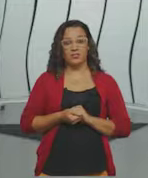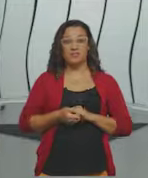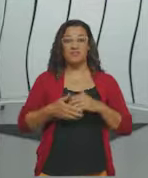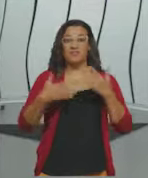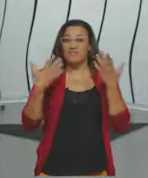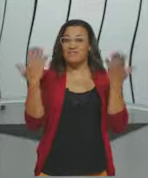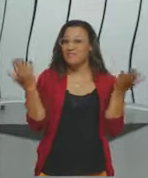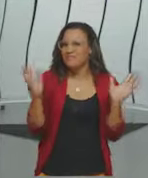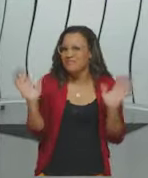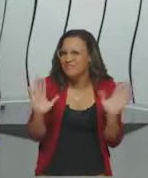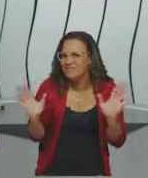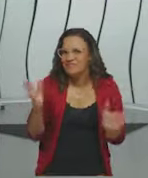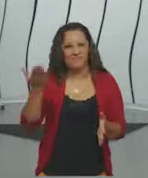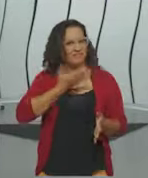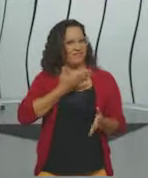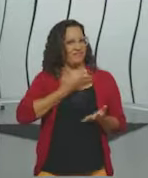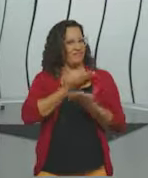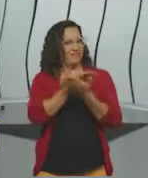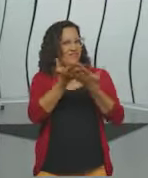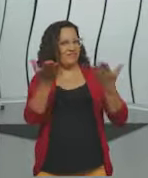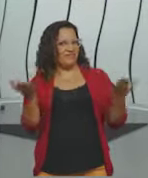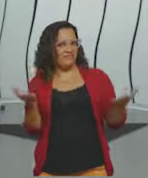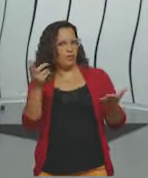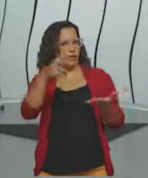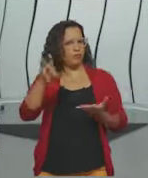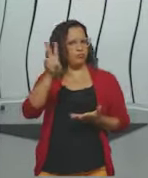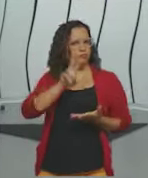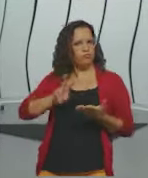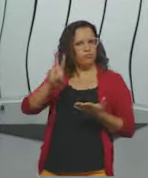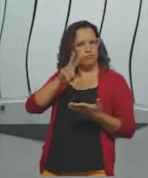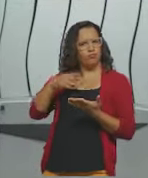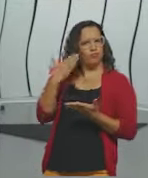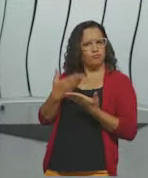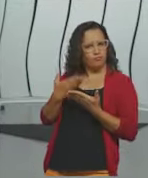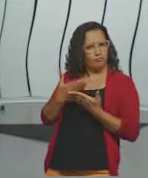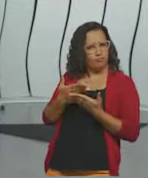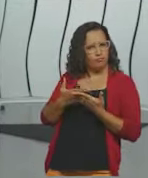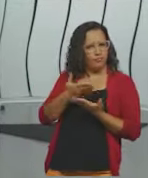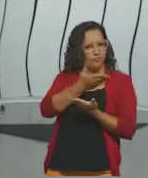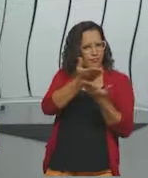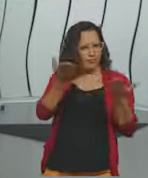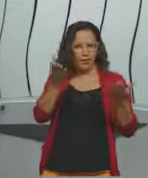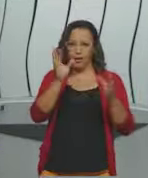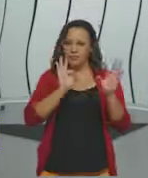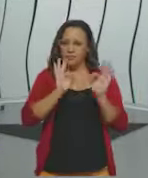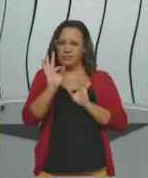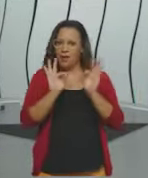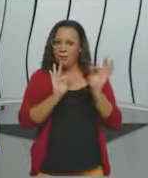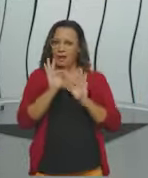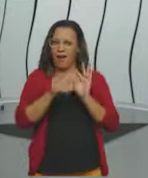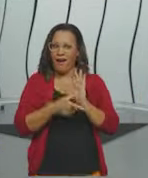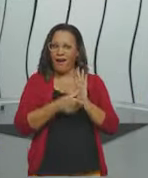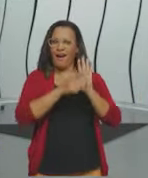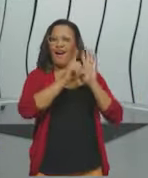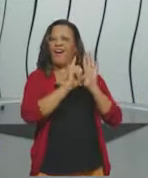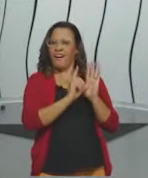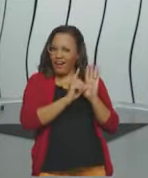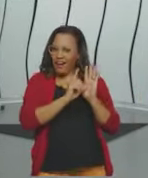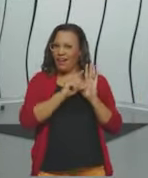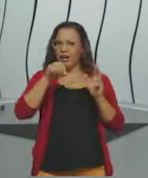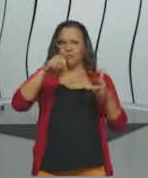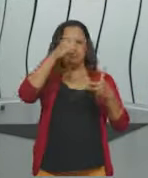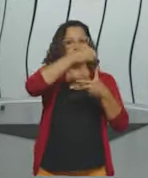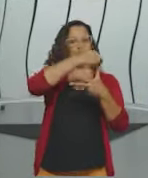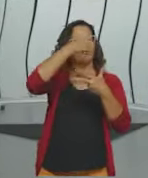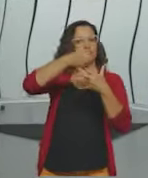Fala, meus amigos, minhas amigas, vestibulandos, vestibulandas que estão se preparando para o Exame